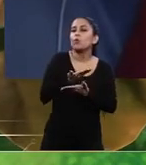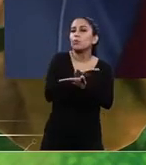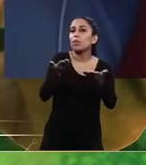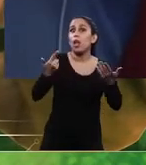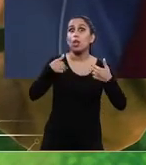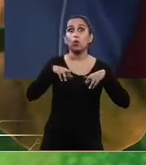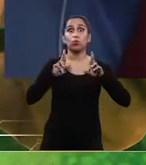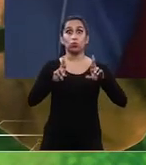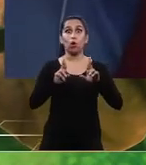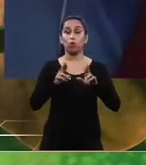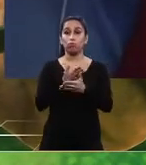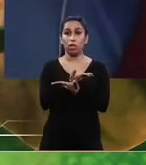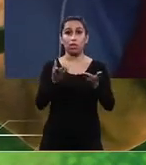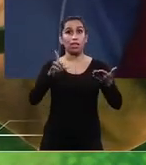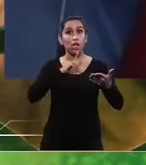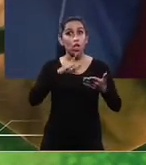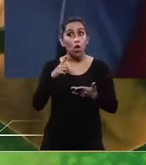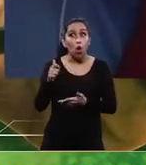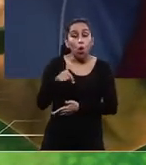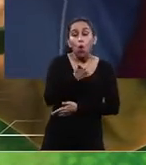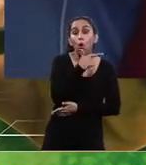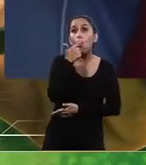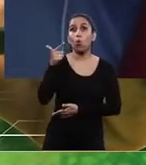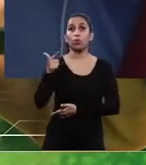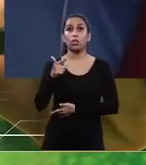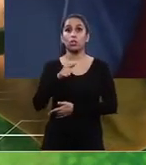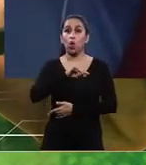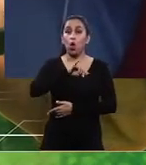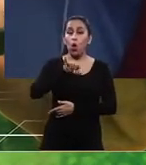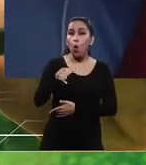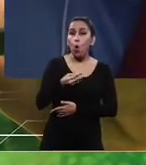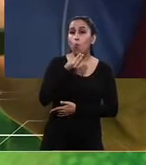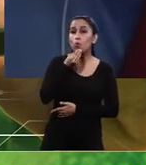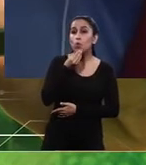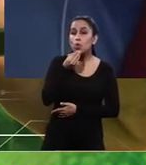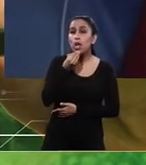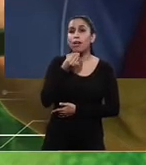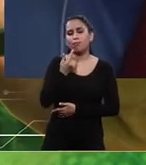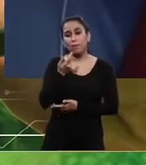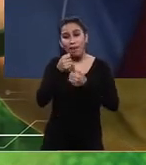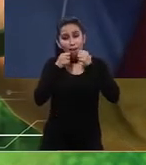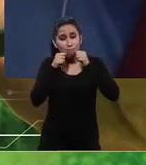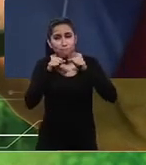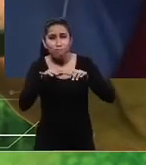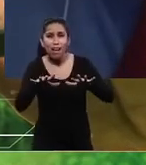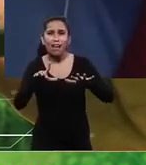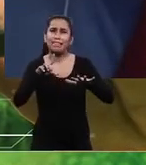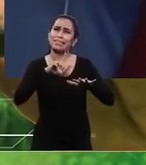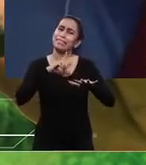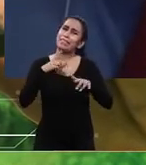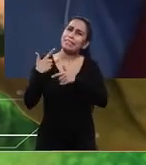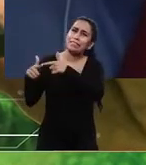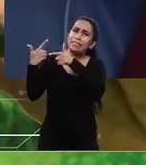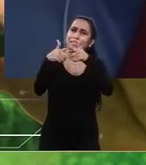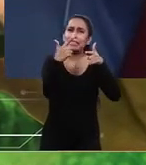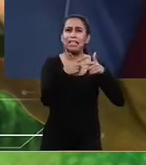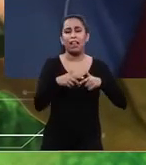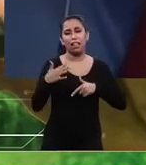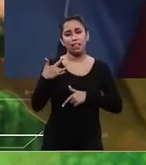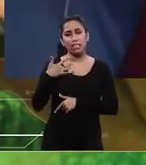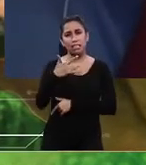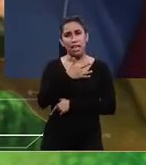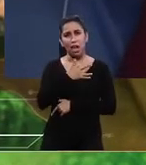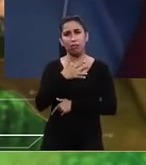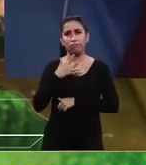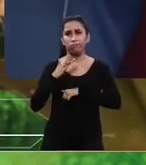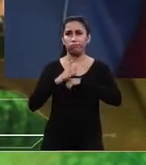nós tenhamos outras oportunidades como essa, em que pese a pandemia, trouxe um prejuízo enorme de saúde, enfim, criou